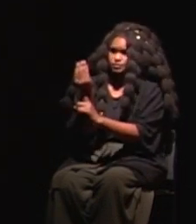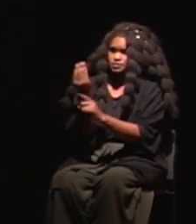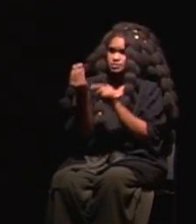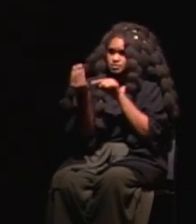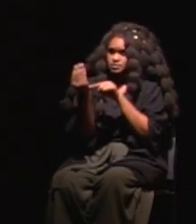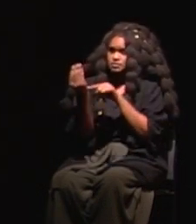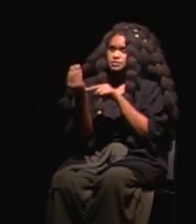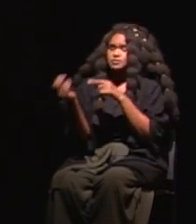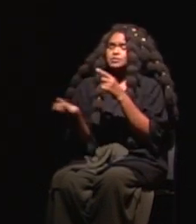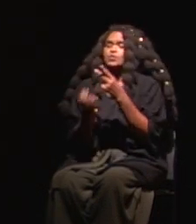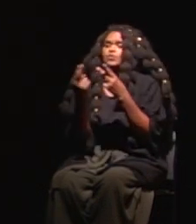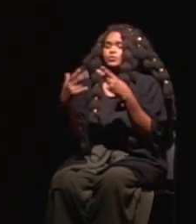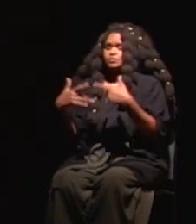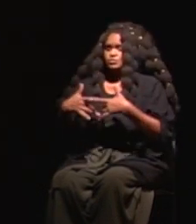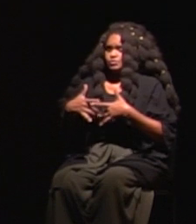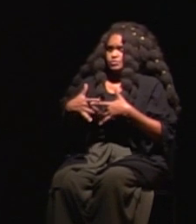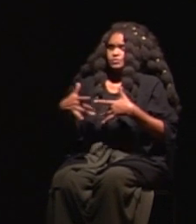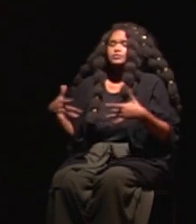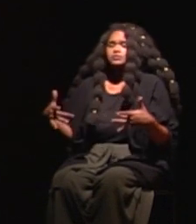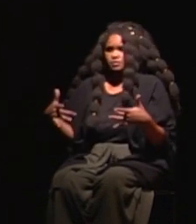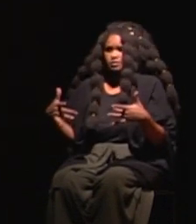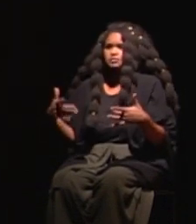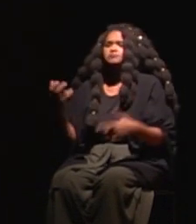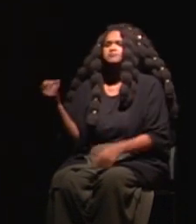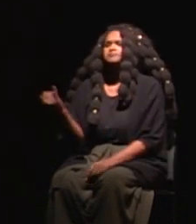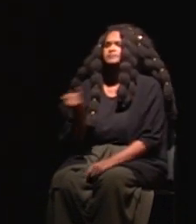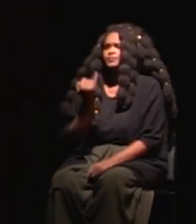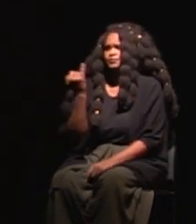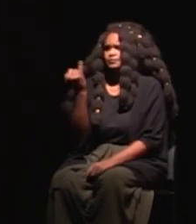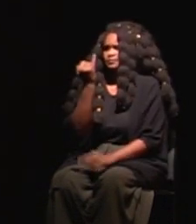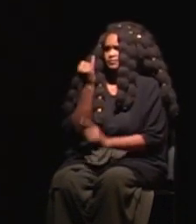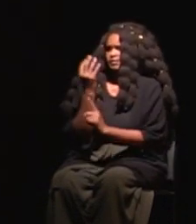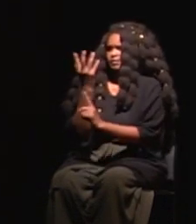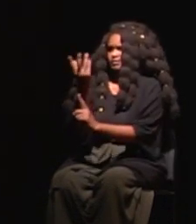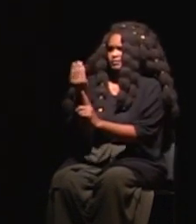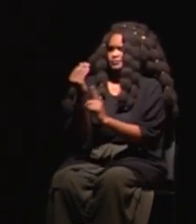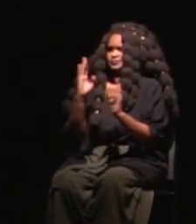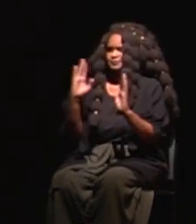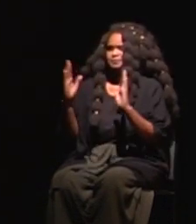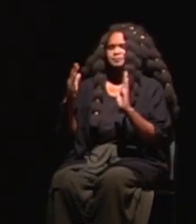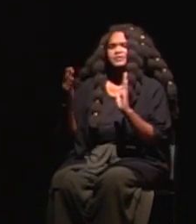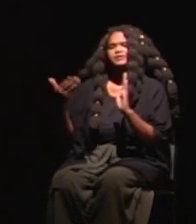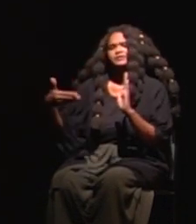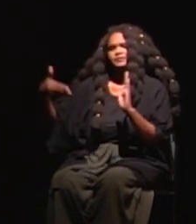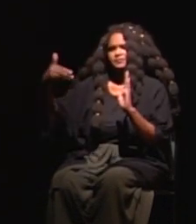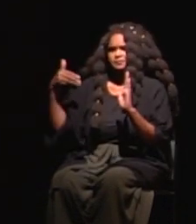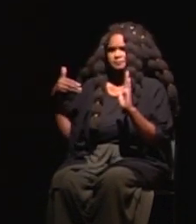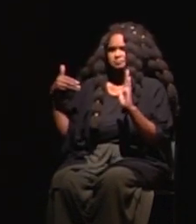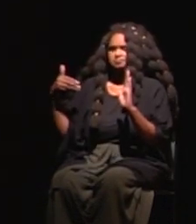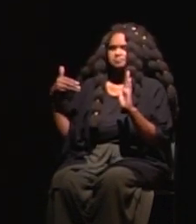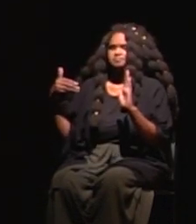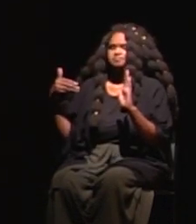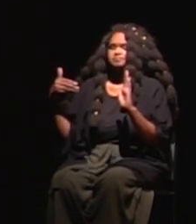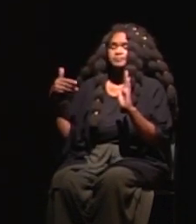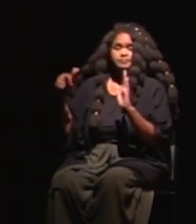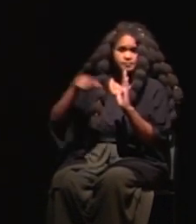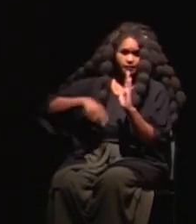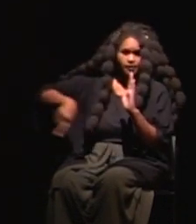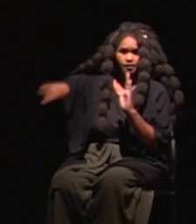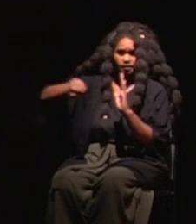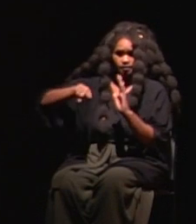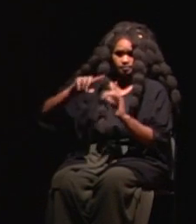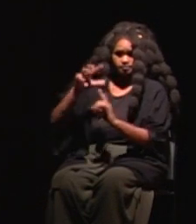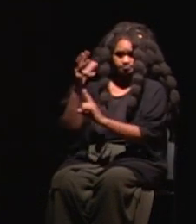assinatura solidária muito importante dos artistas nesse período. Eram eles que,